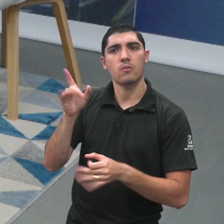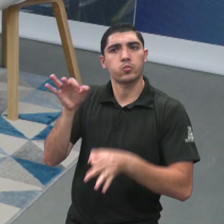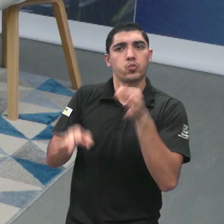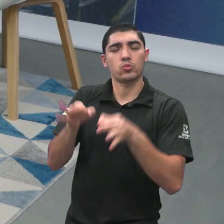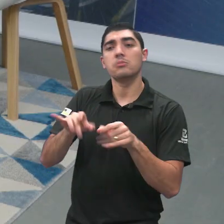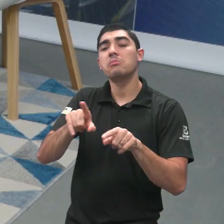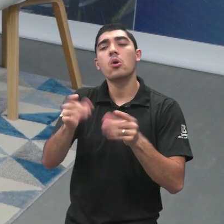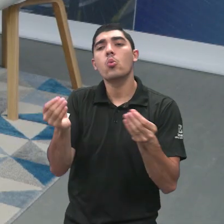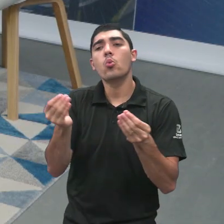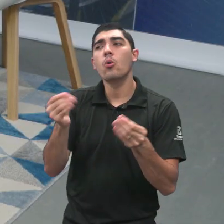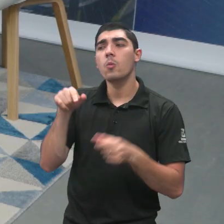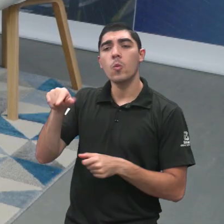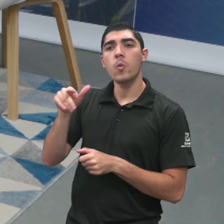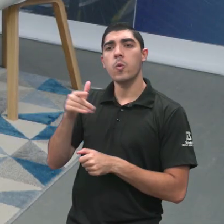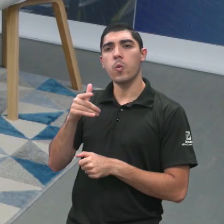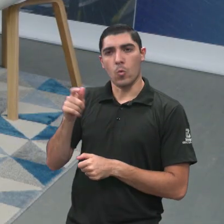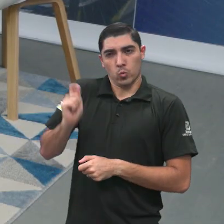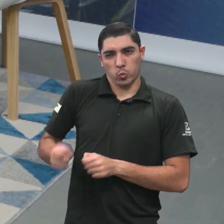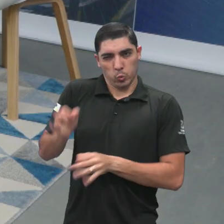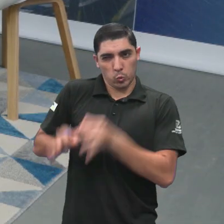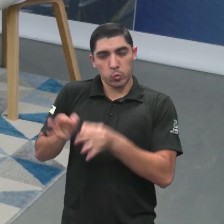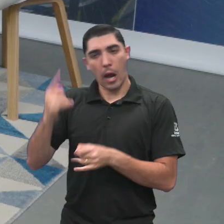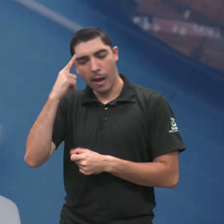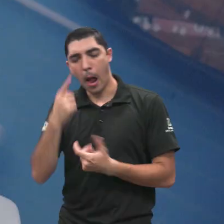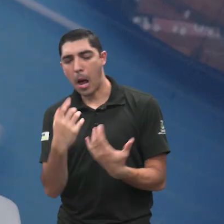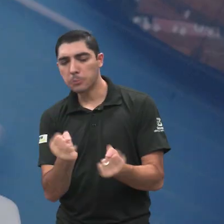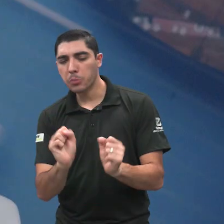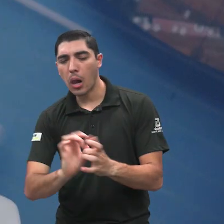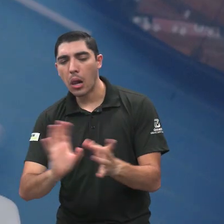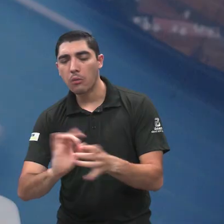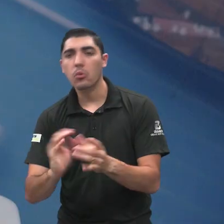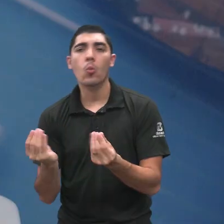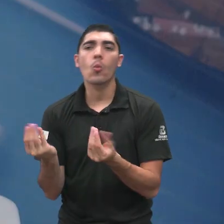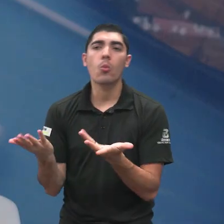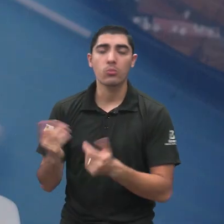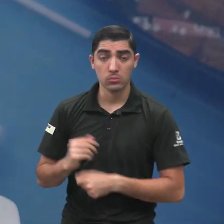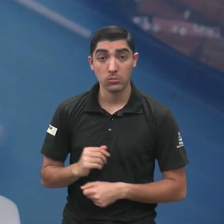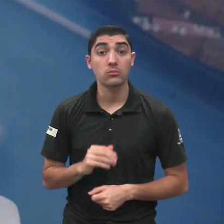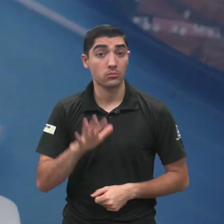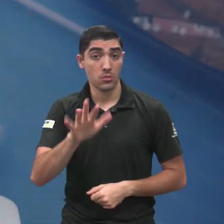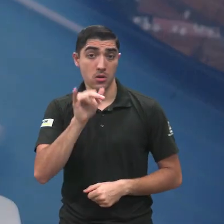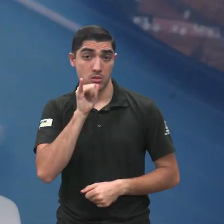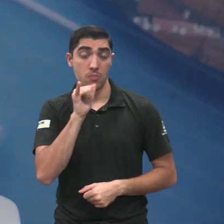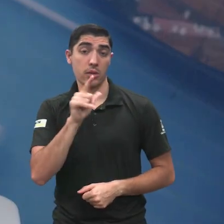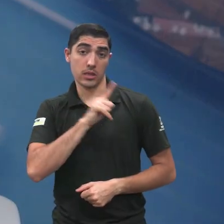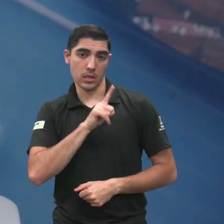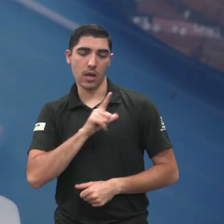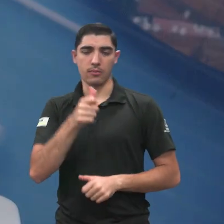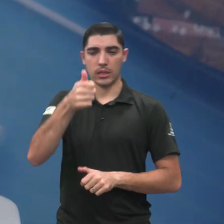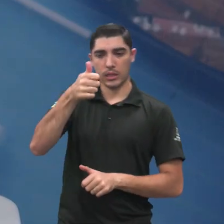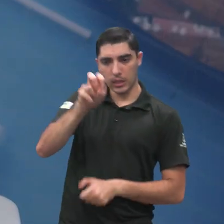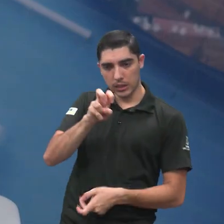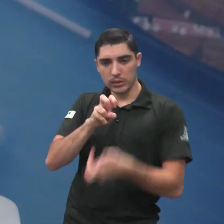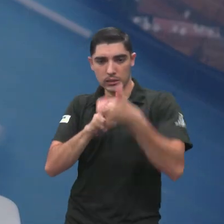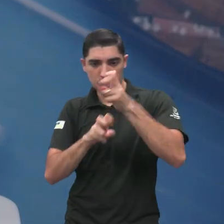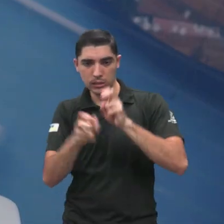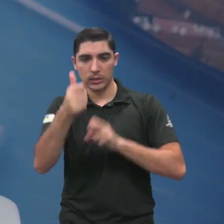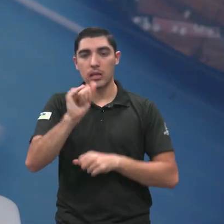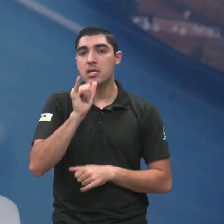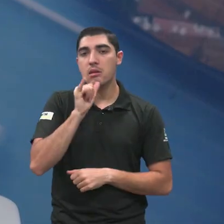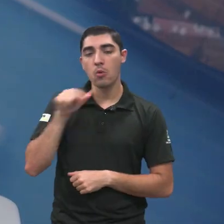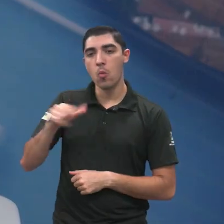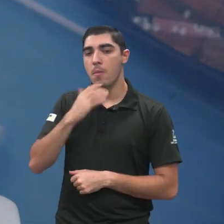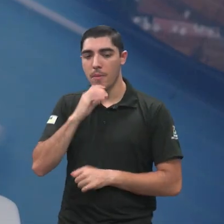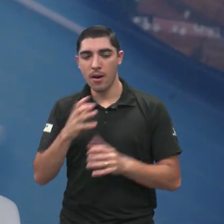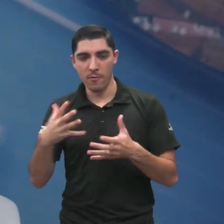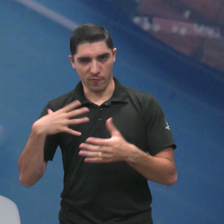permite esse aumento de tempo com o filho? Por exemplo, nós temos a convivência a cada 15 dias. O pai ele pega numa